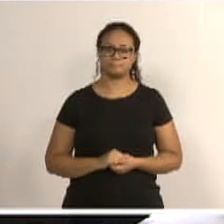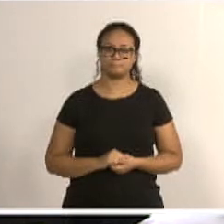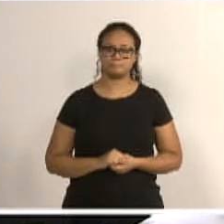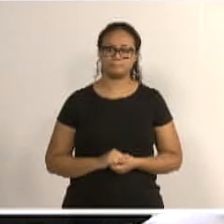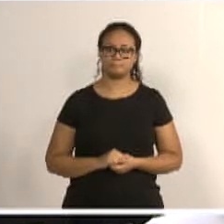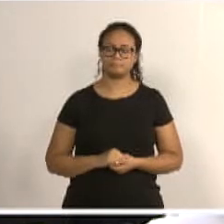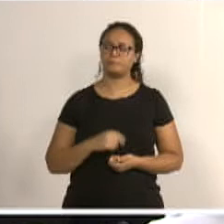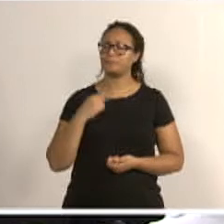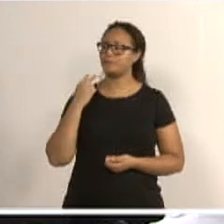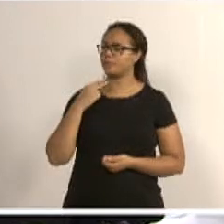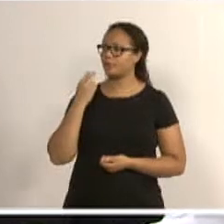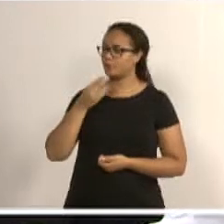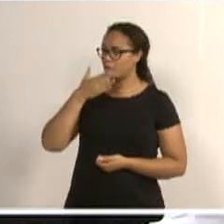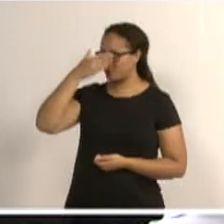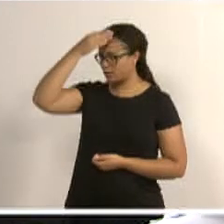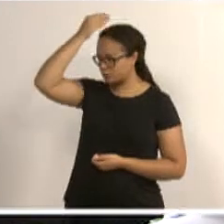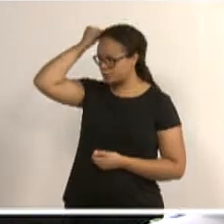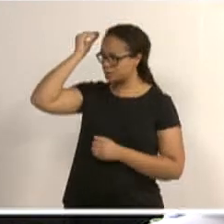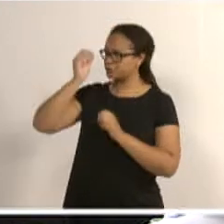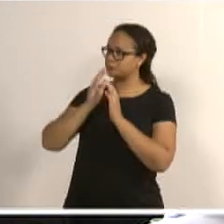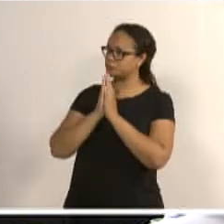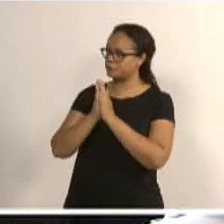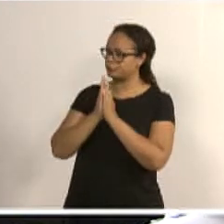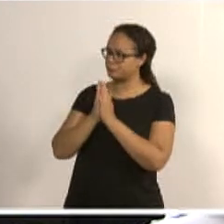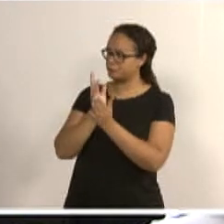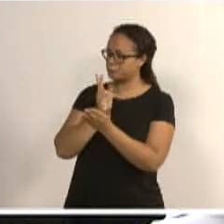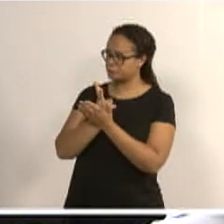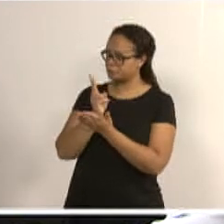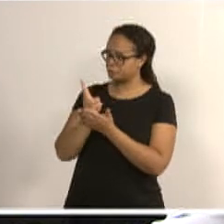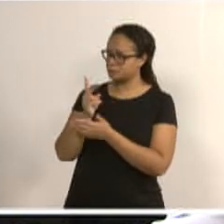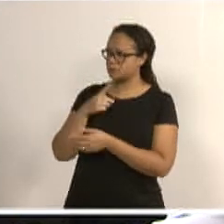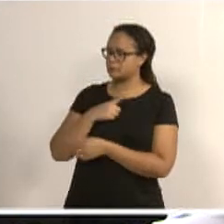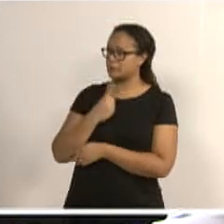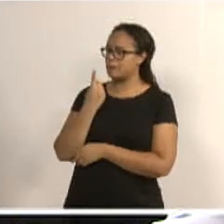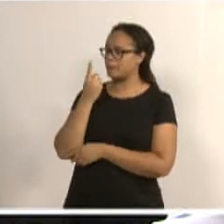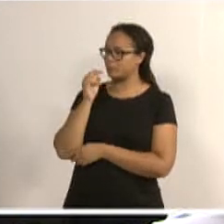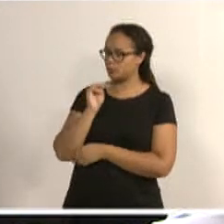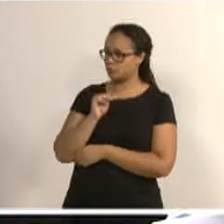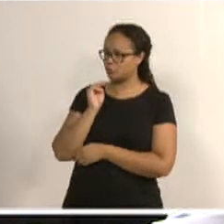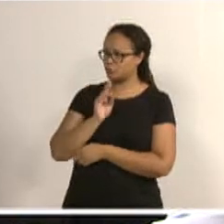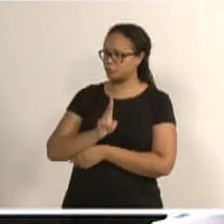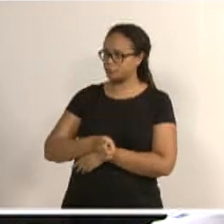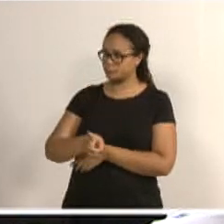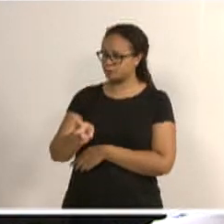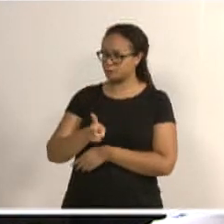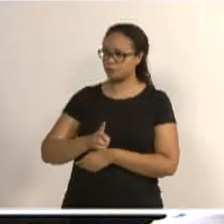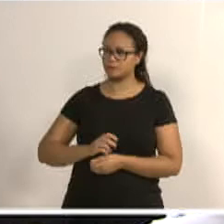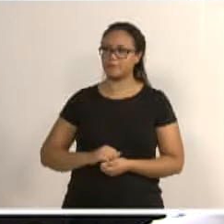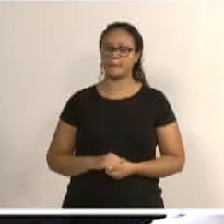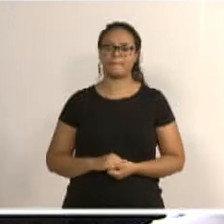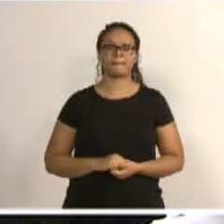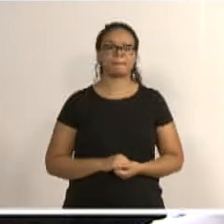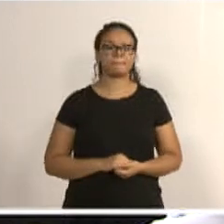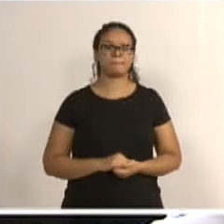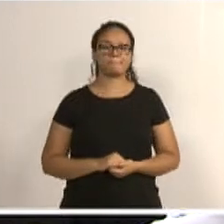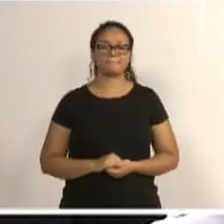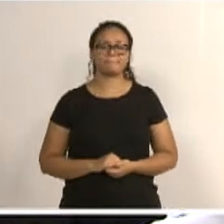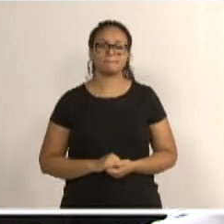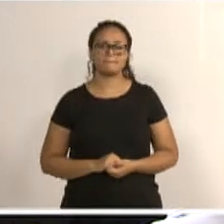Vereador Alexandre Matias, dê sequência só ao pronunciamento. O senhor tem mais 1 minuto cedido já por mim